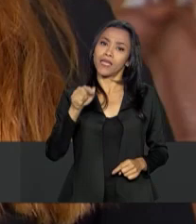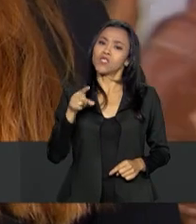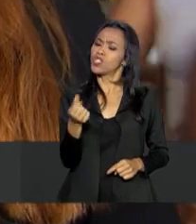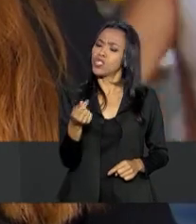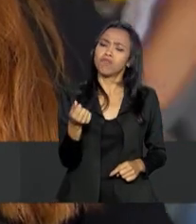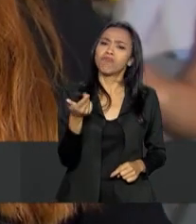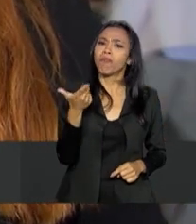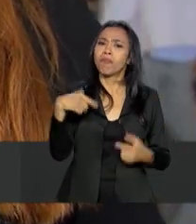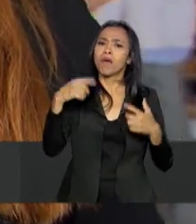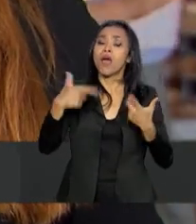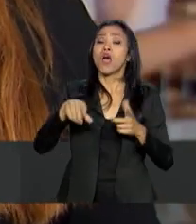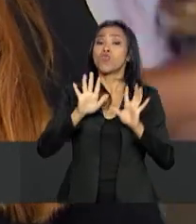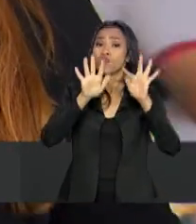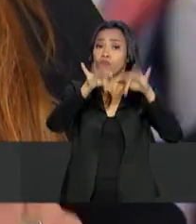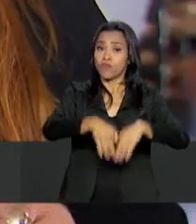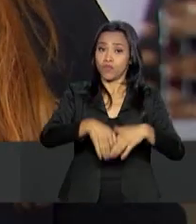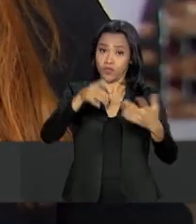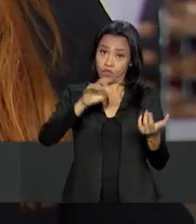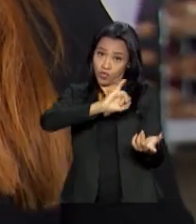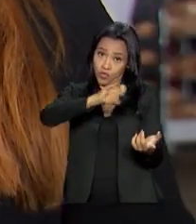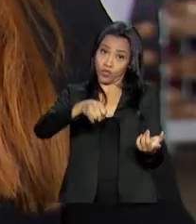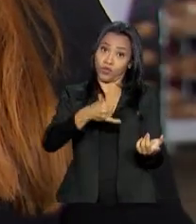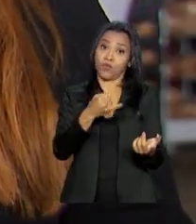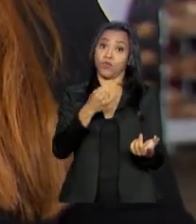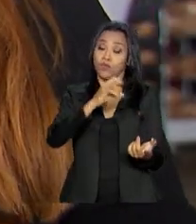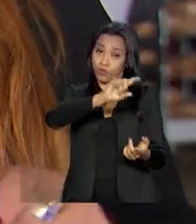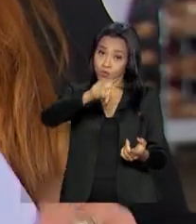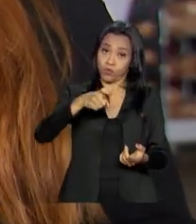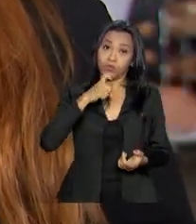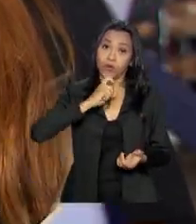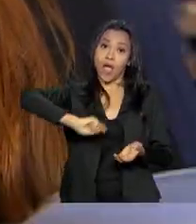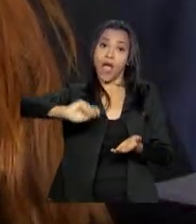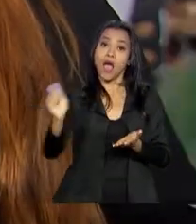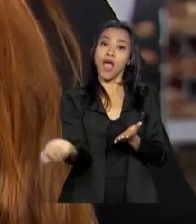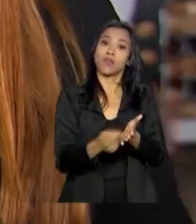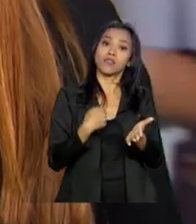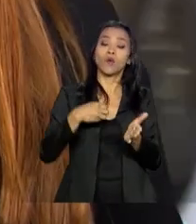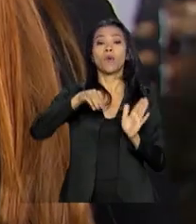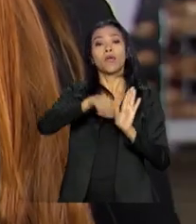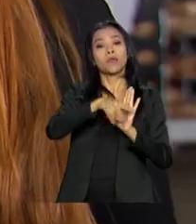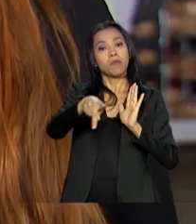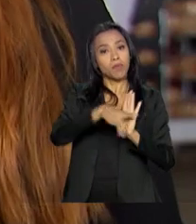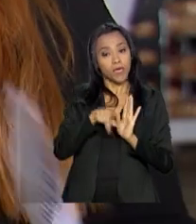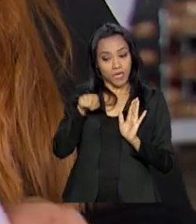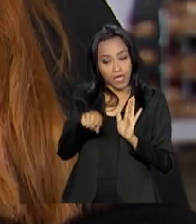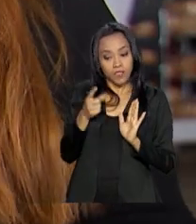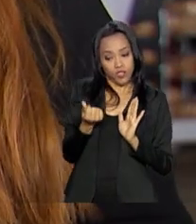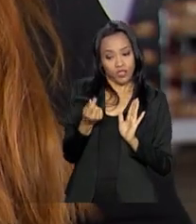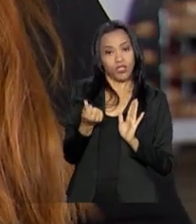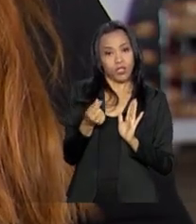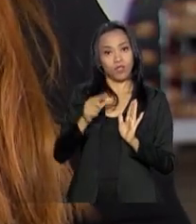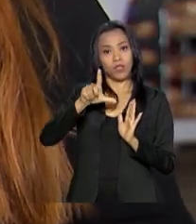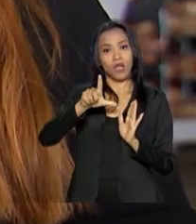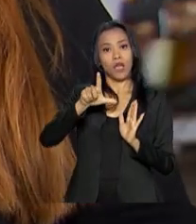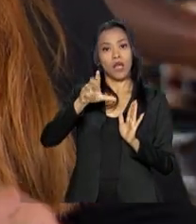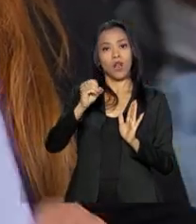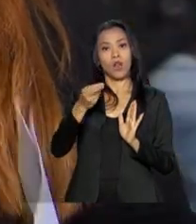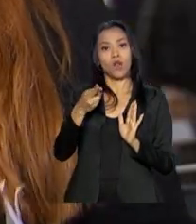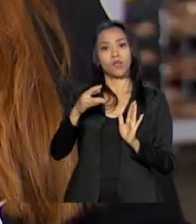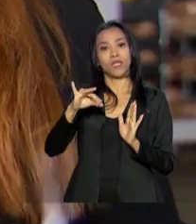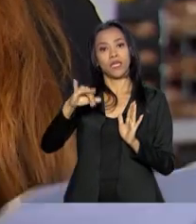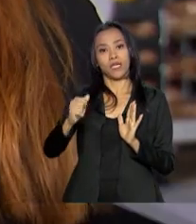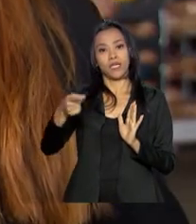de julho, o presidente Michel Temer assinou a medida provisória destinando parte desses recursos e das loterias federais para